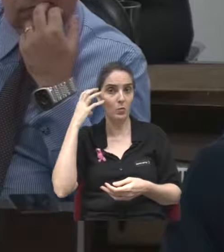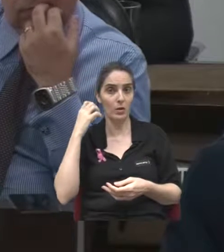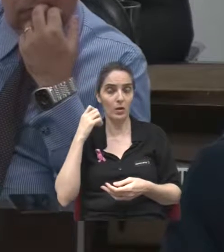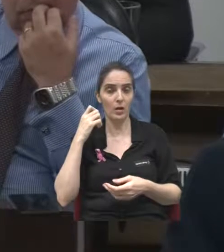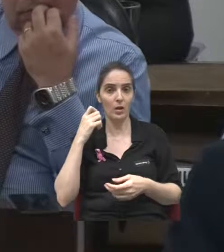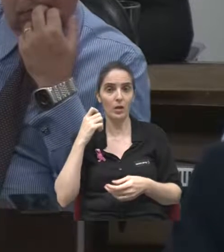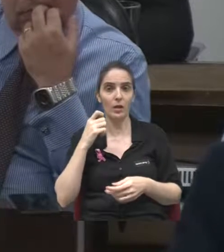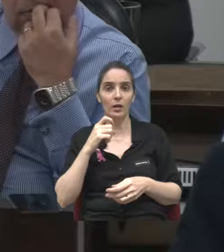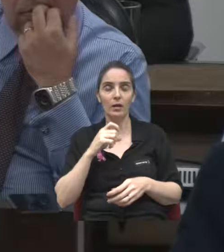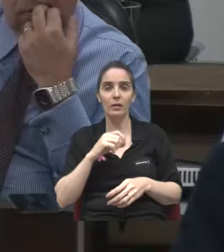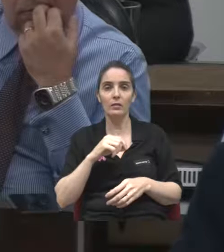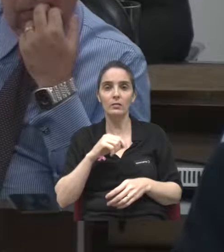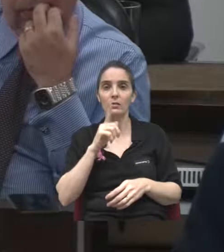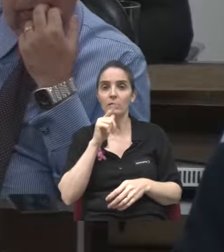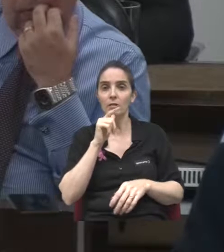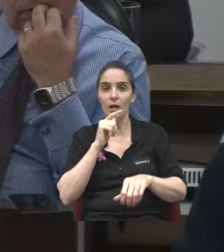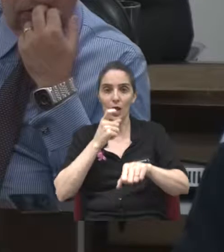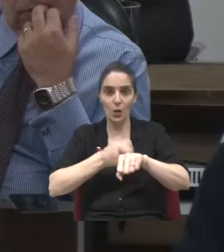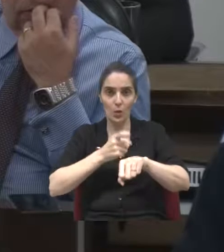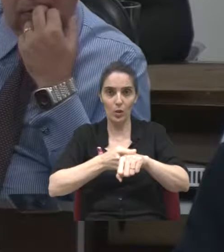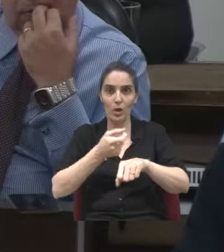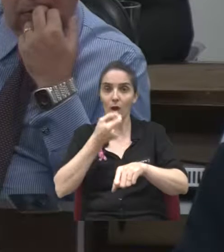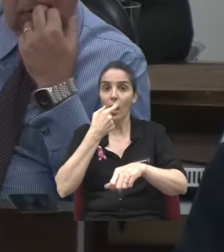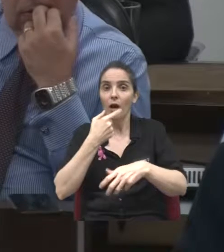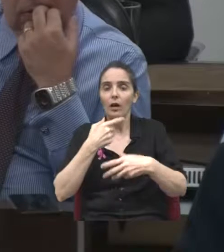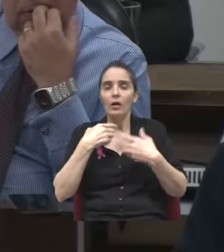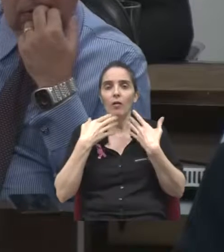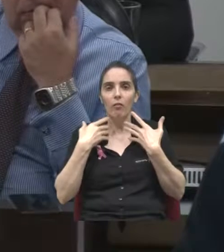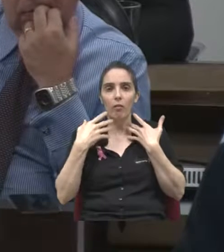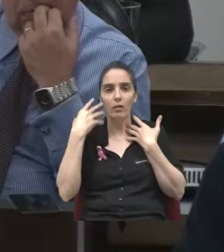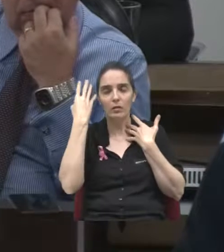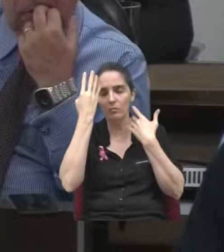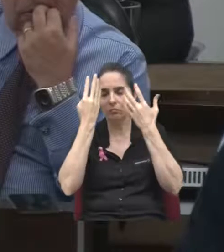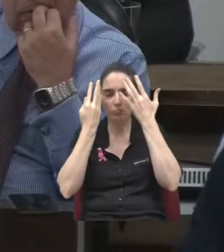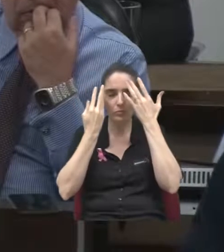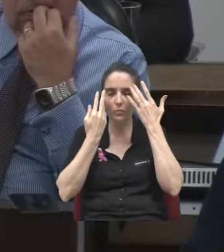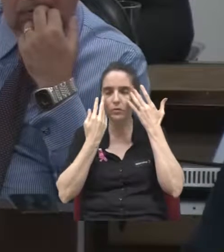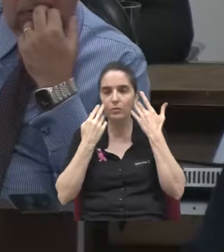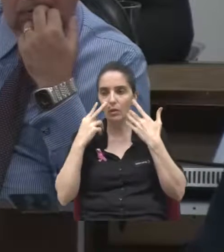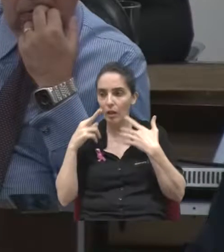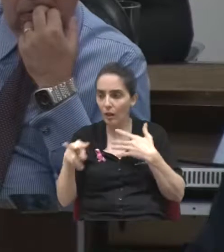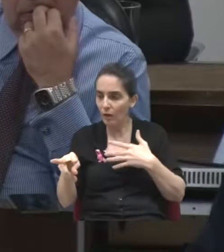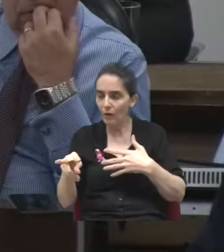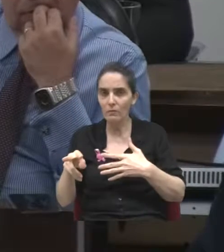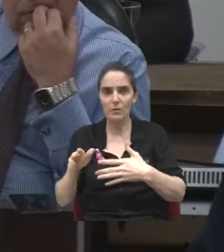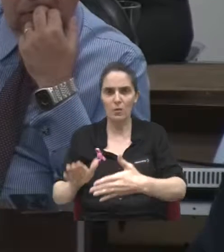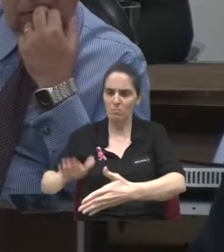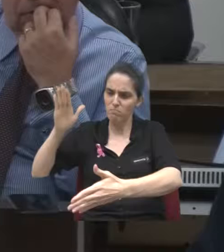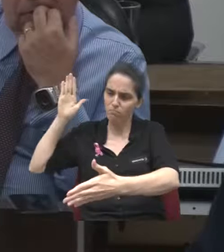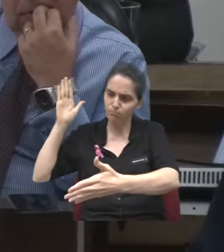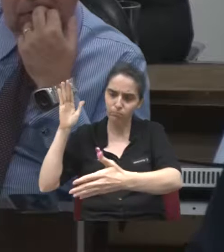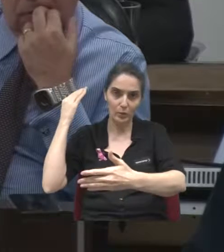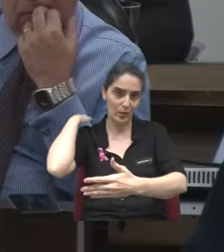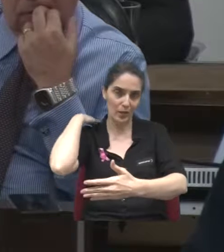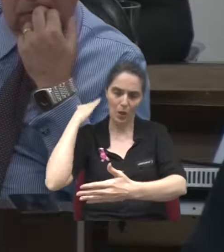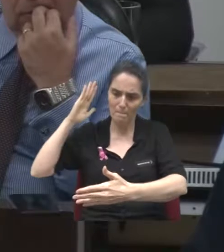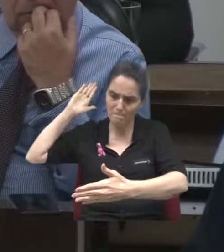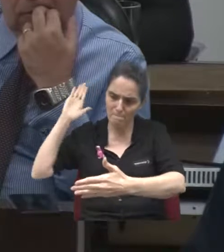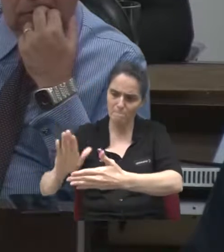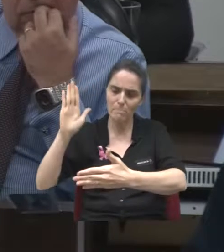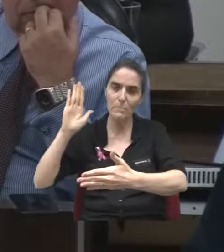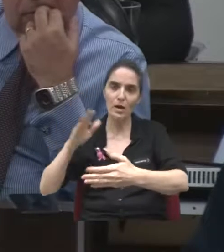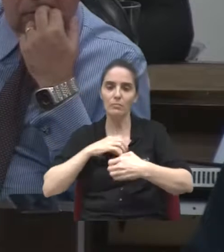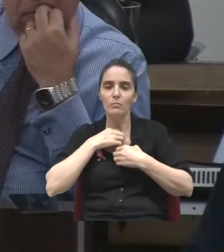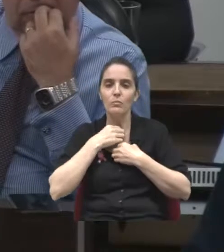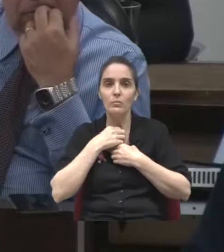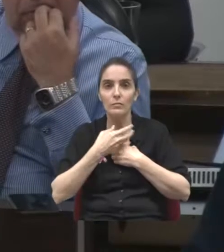ela ficou desfalecida, e eu, no desespero, dei um tapa muito forte nas costas dela, ela conseguiu engolir o